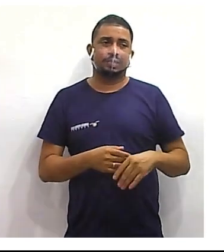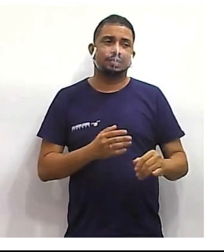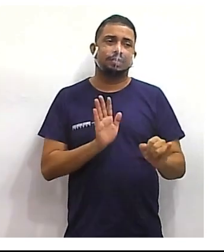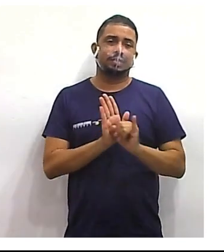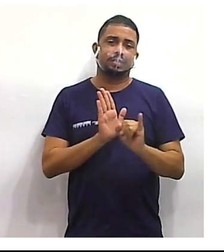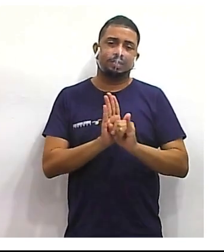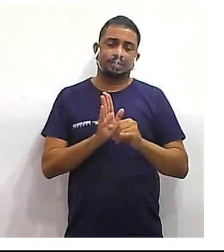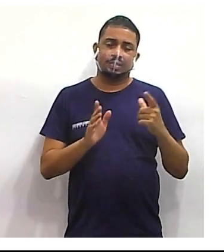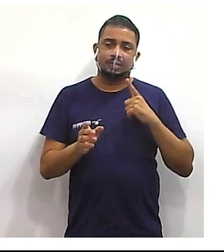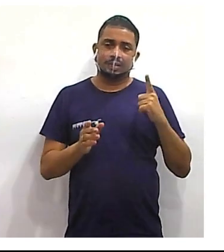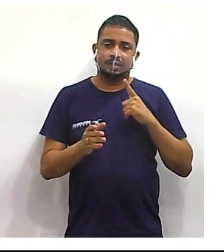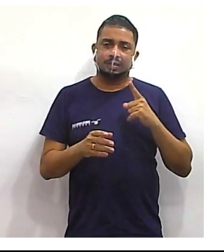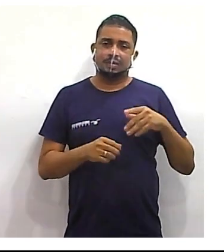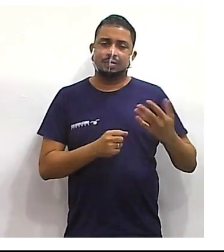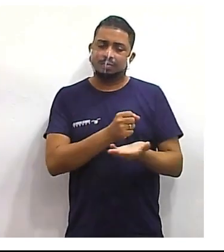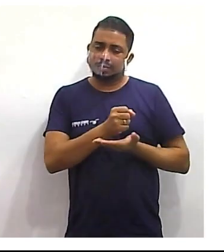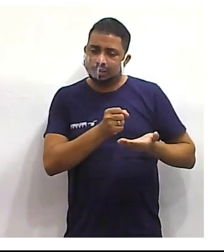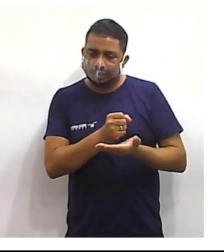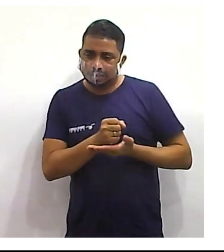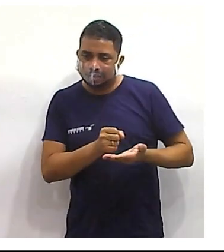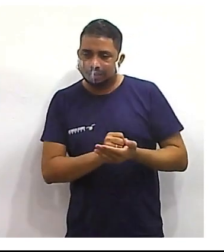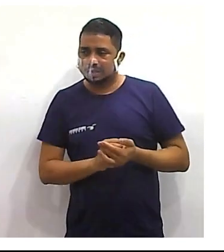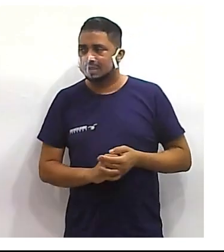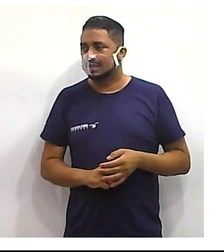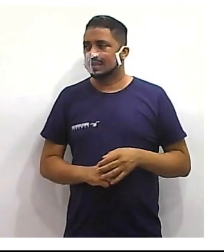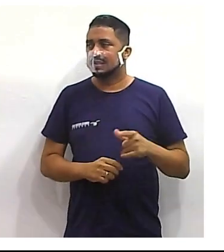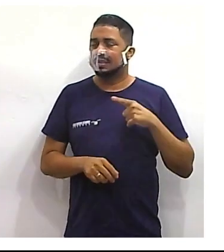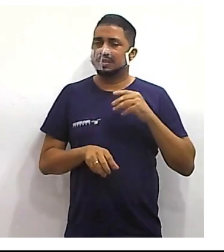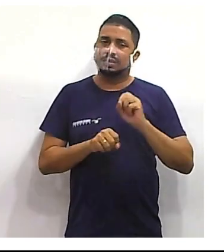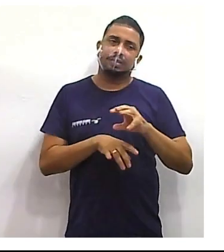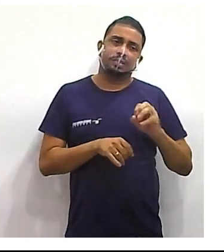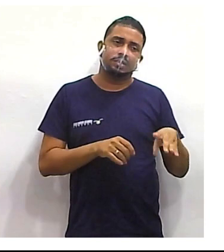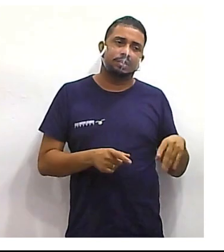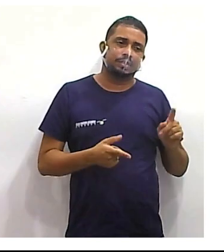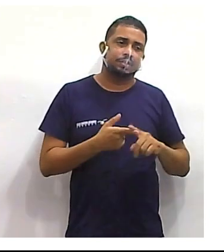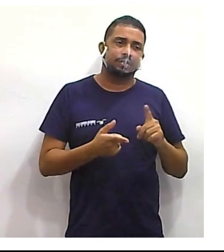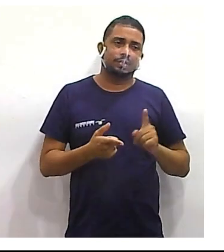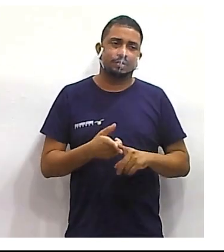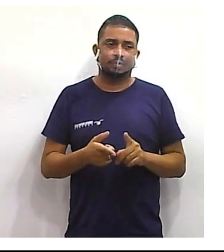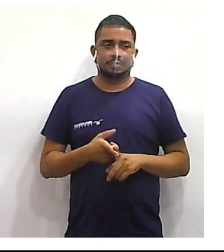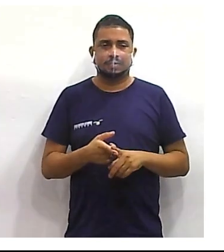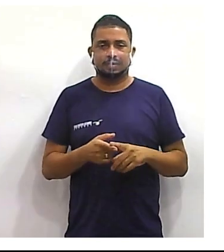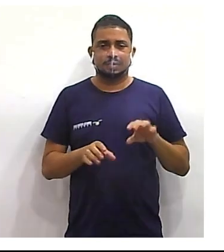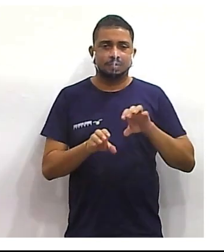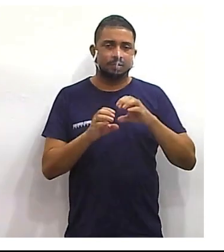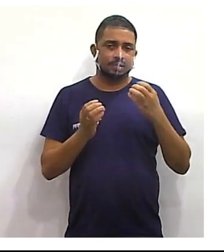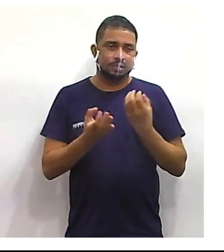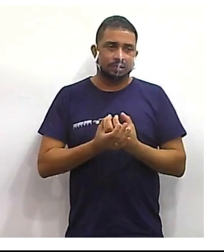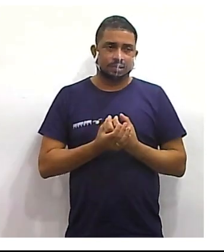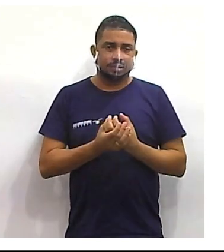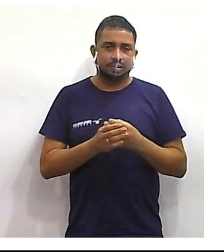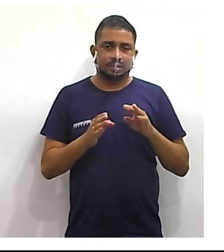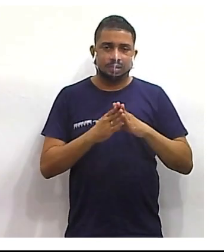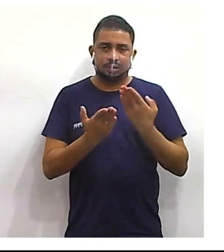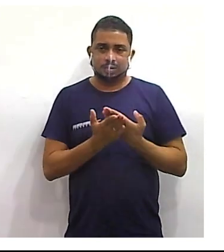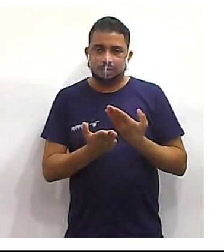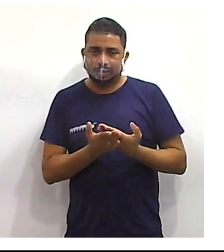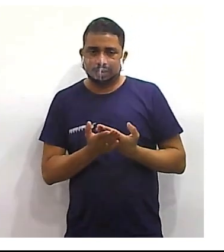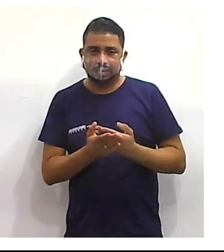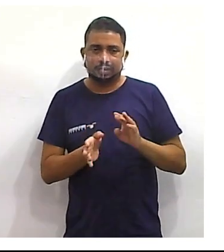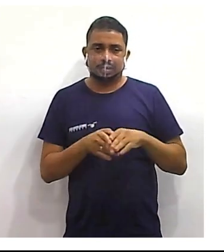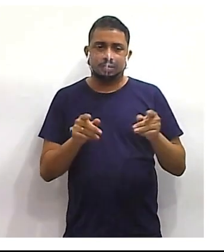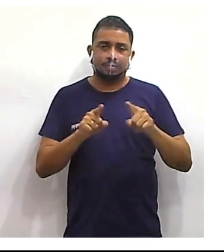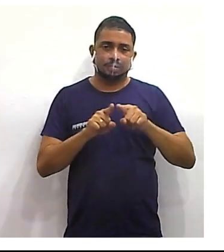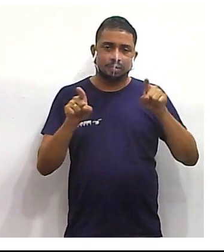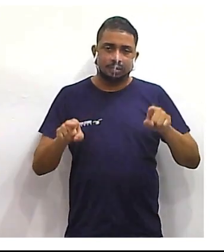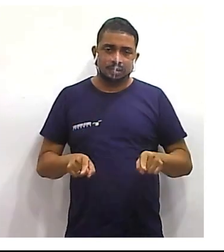as diretrizes básicas, a linha de ensino e de atuação na comunidade escolar. Então, o projeto, ele